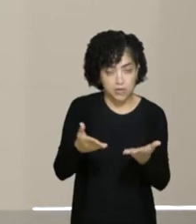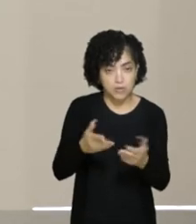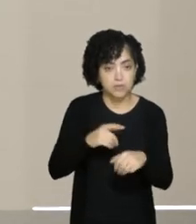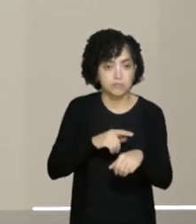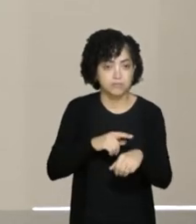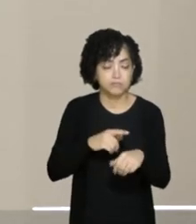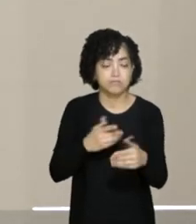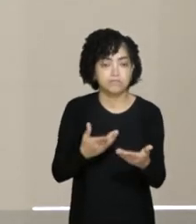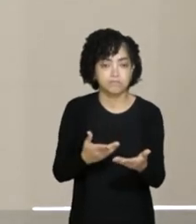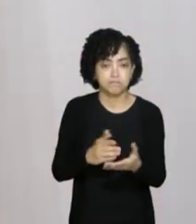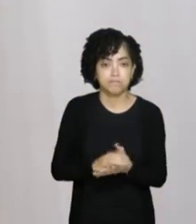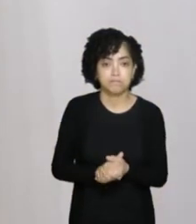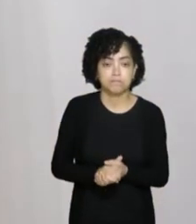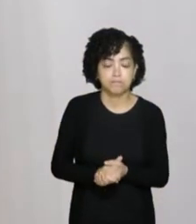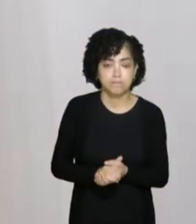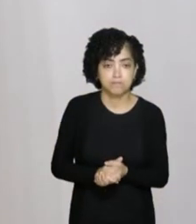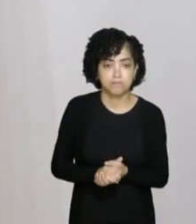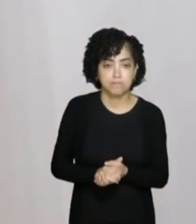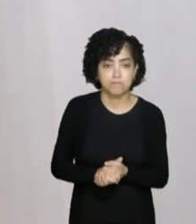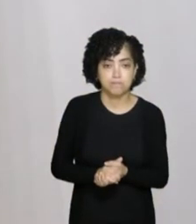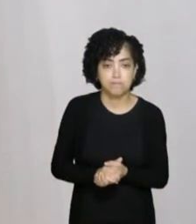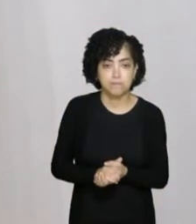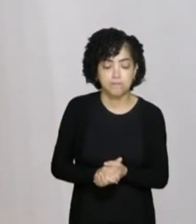finais. Obrigado, presidente.